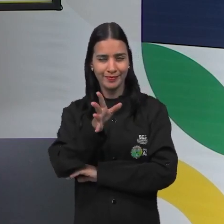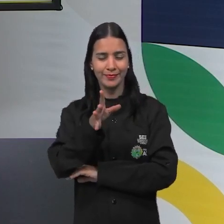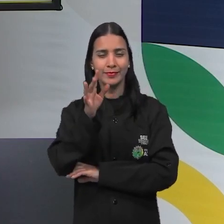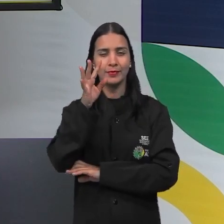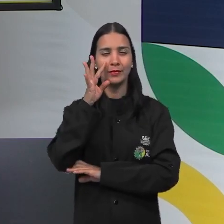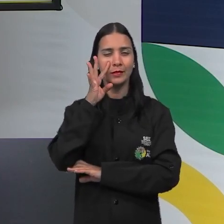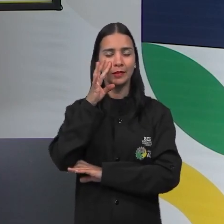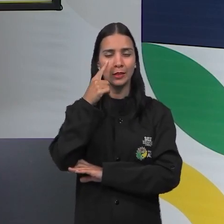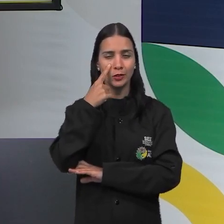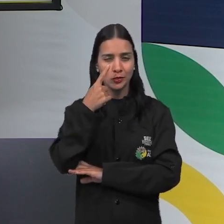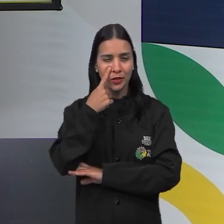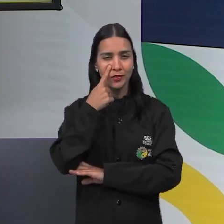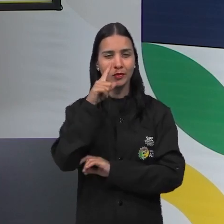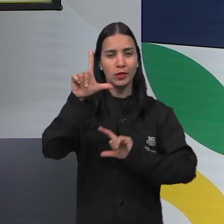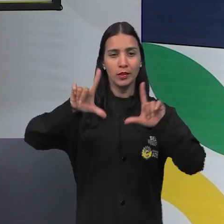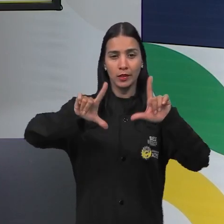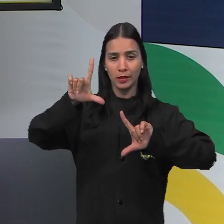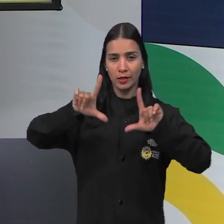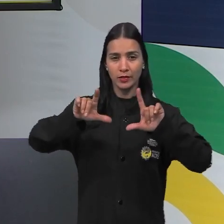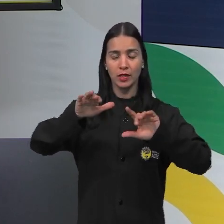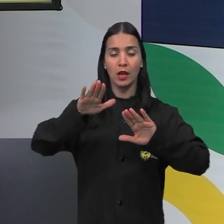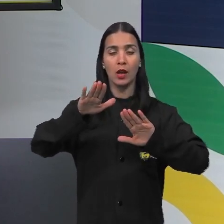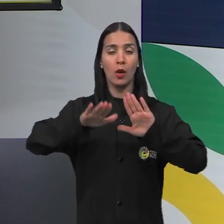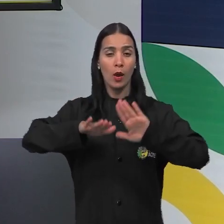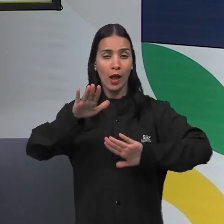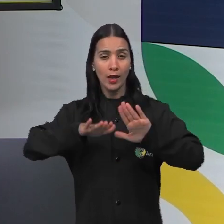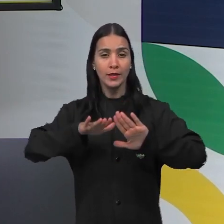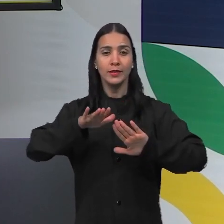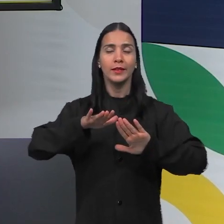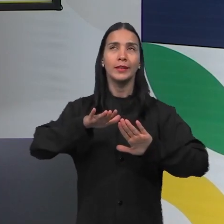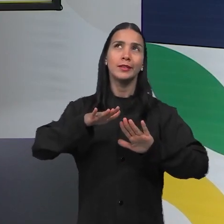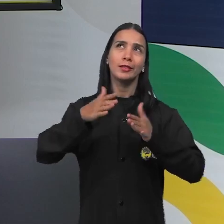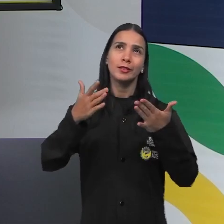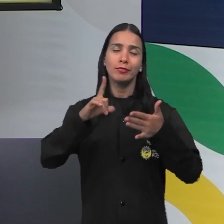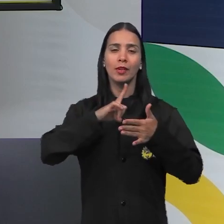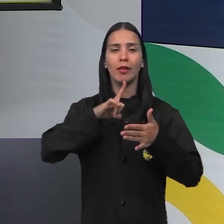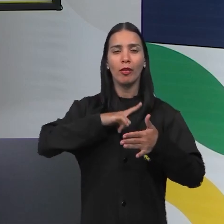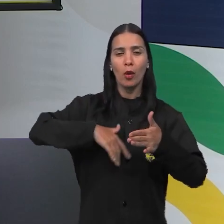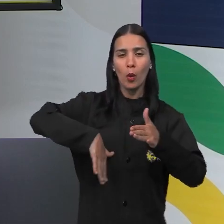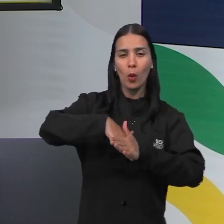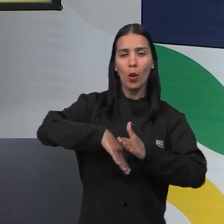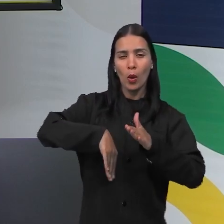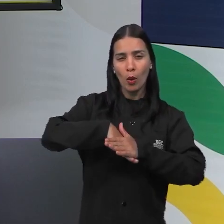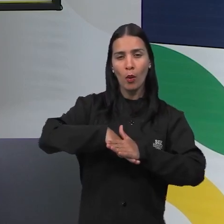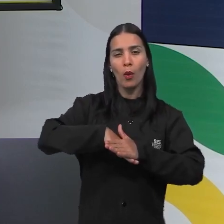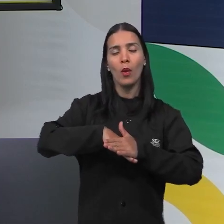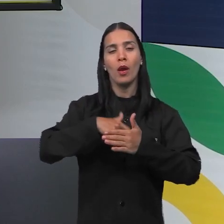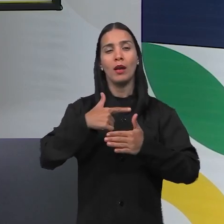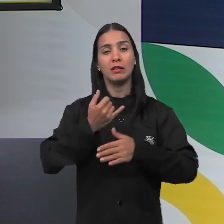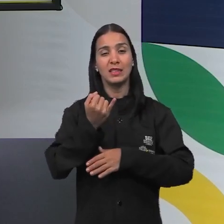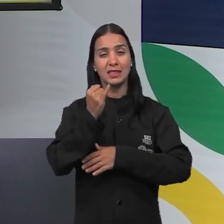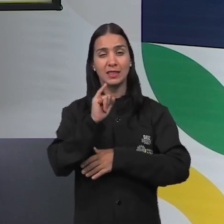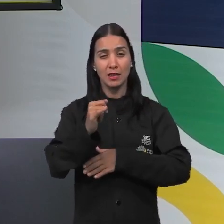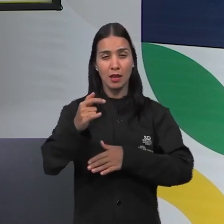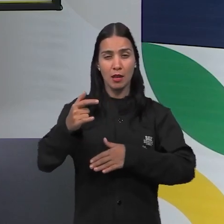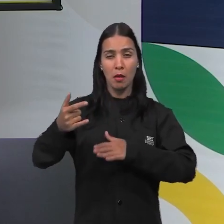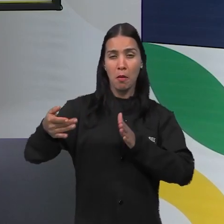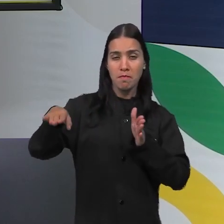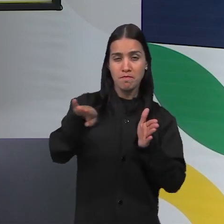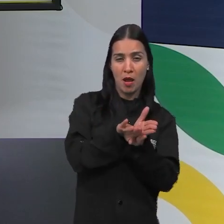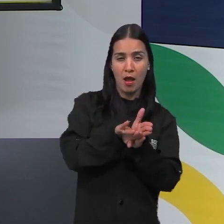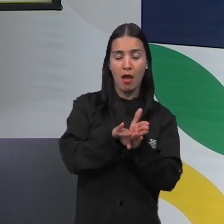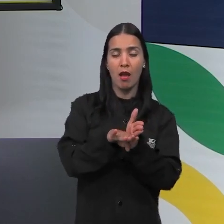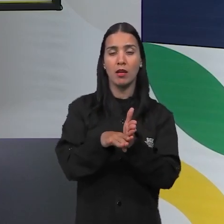simular uma falta cai e rola, e rola, e rola, e rola. Será que aquilo ali é uma conduta